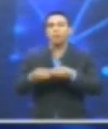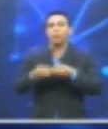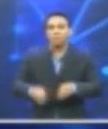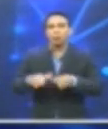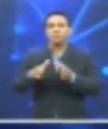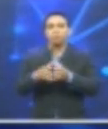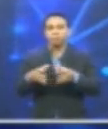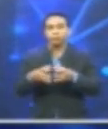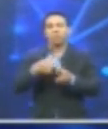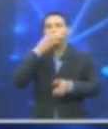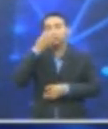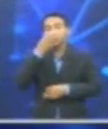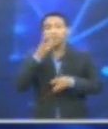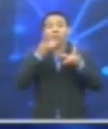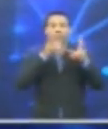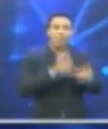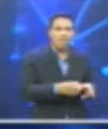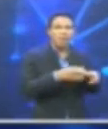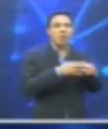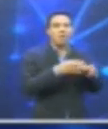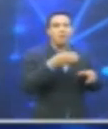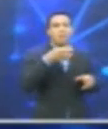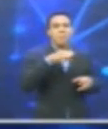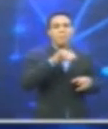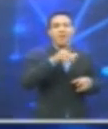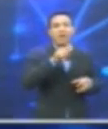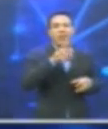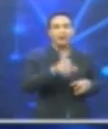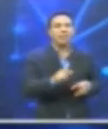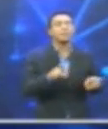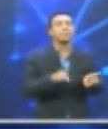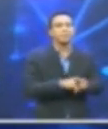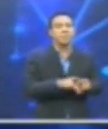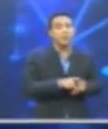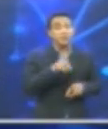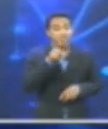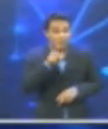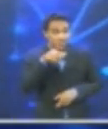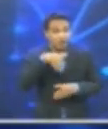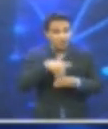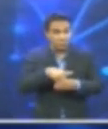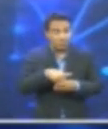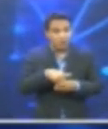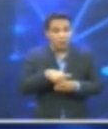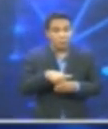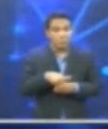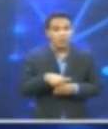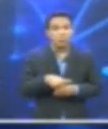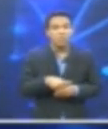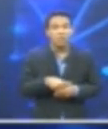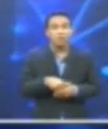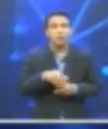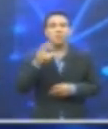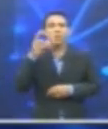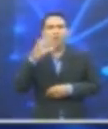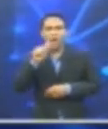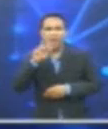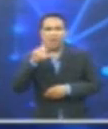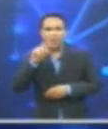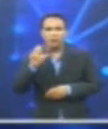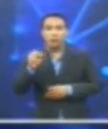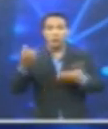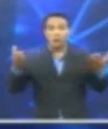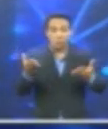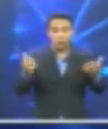Rosalba. A mesma coisa com Micarla. Agora, você que votou em Carlos Eduardo, e que hoje vê ao lado dele Henrique